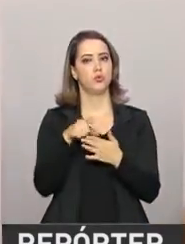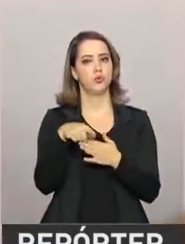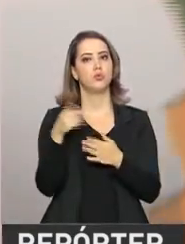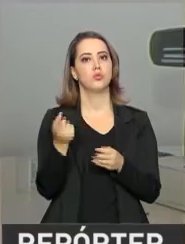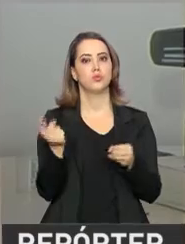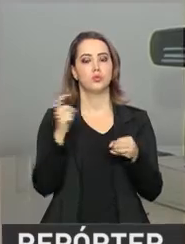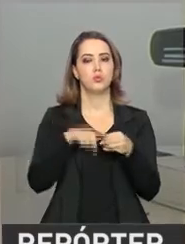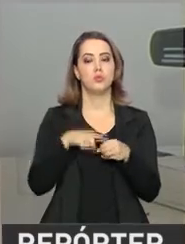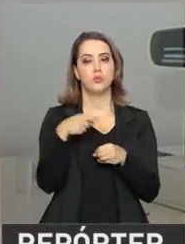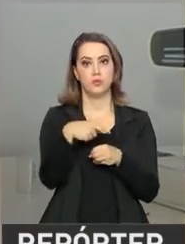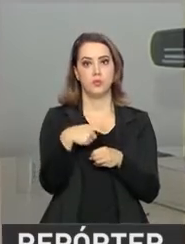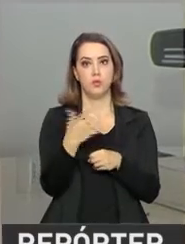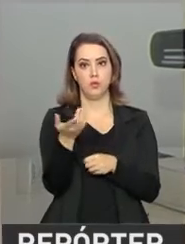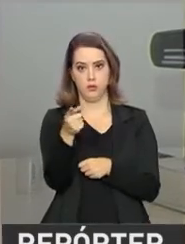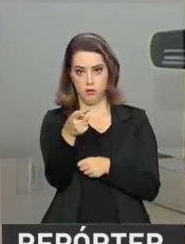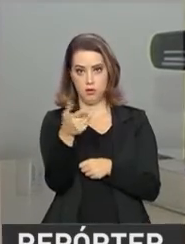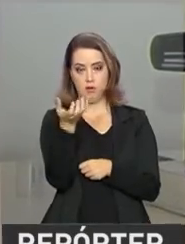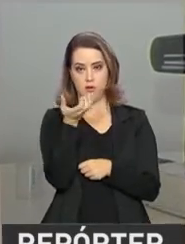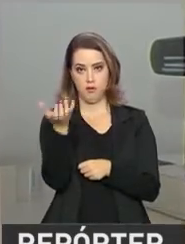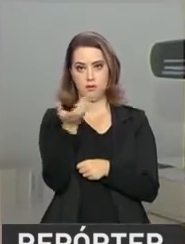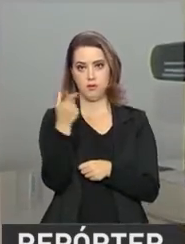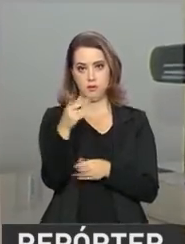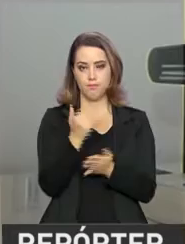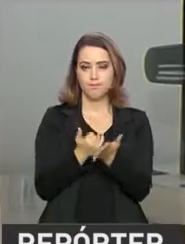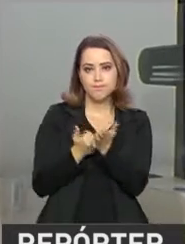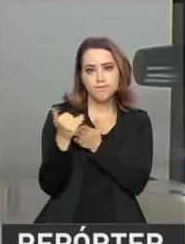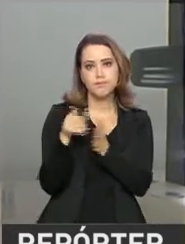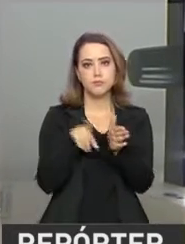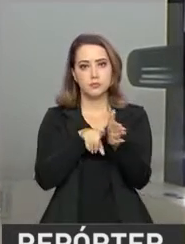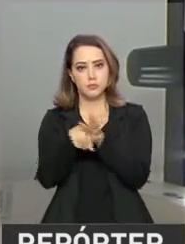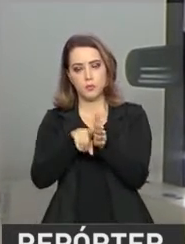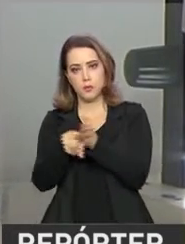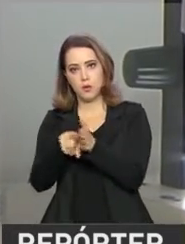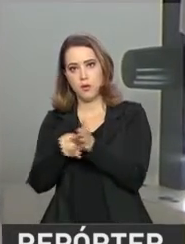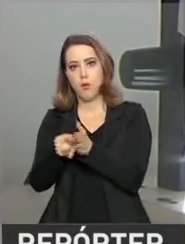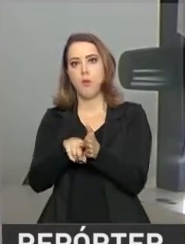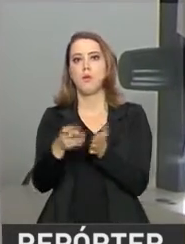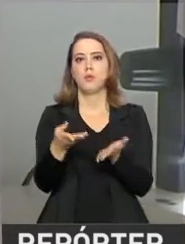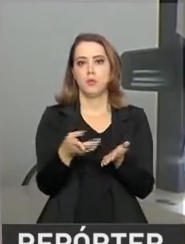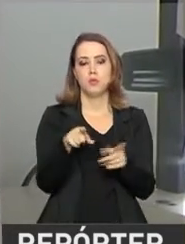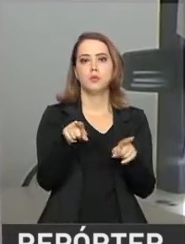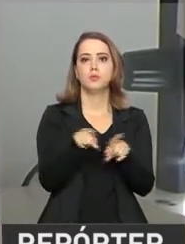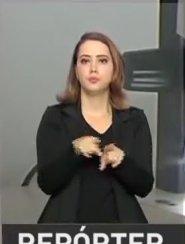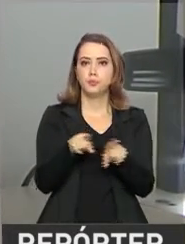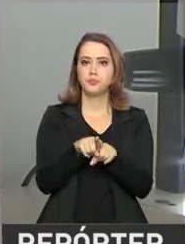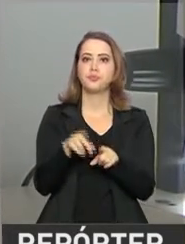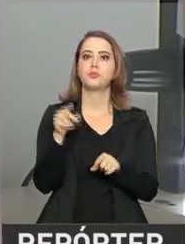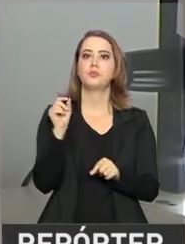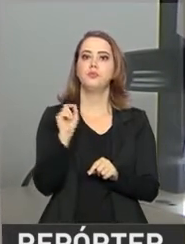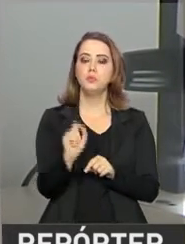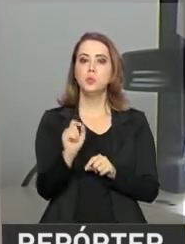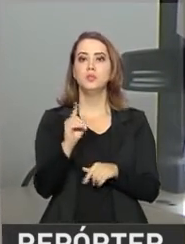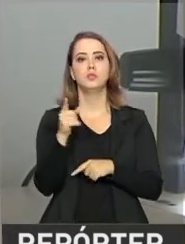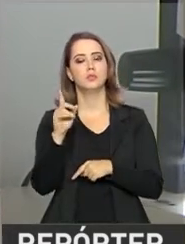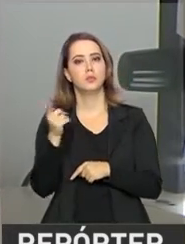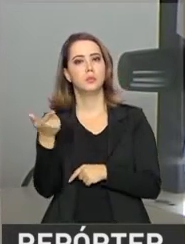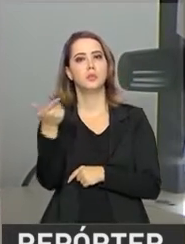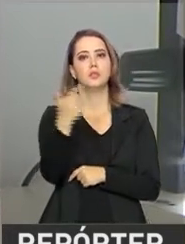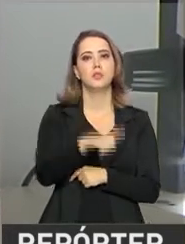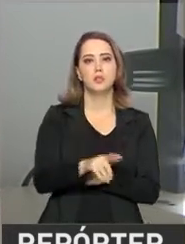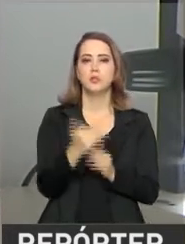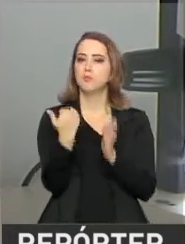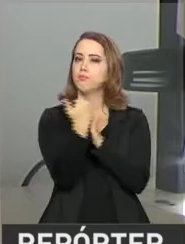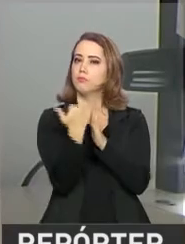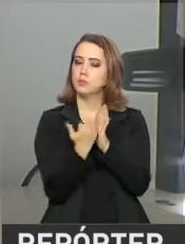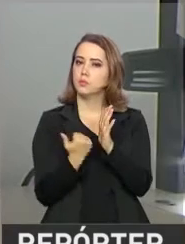estudos eu pretendo continuar com as pesquisas acadêmicas e me envolvendo em projetos na área de teologia